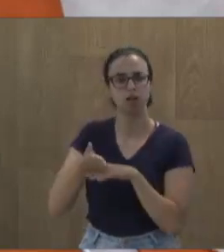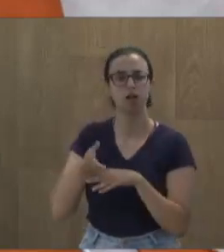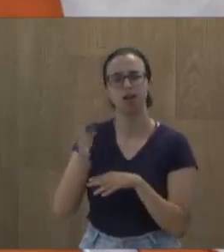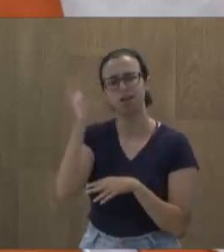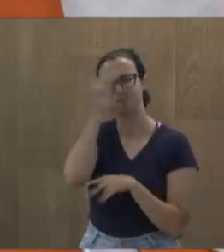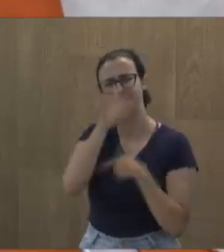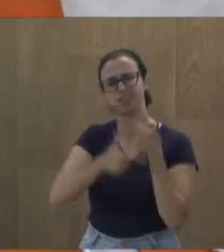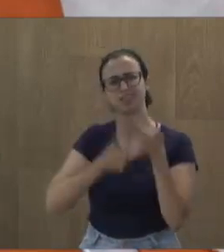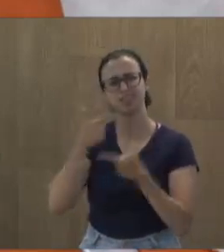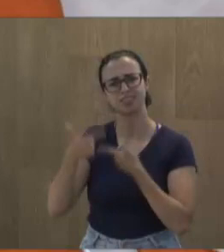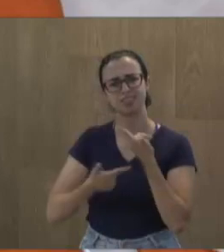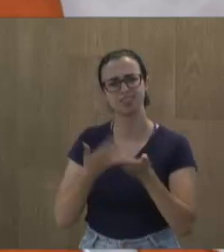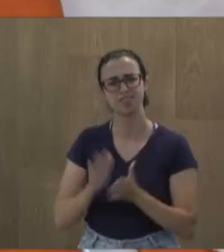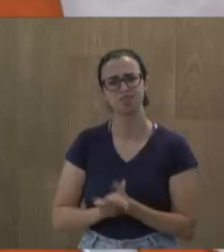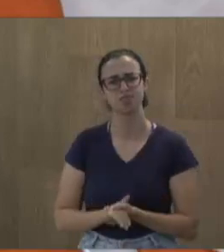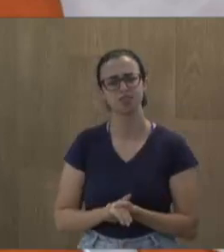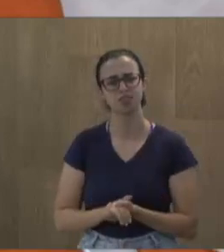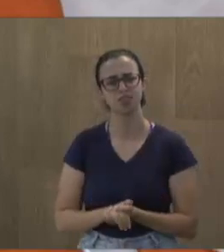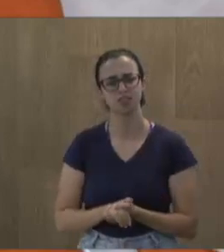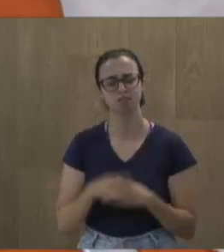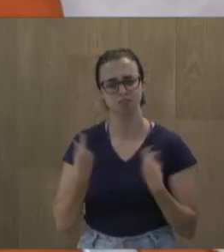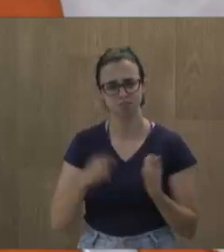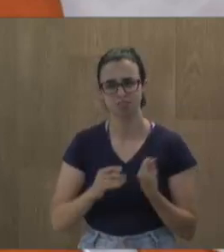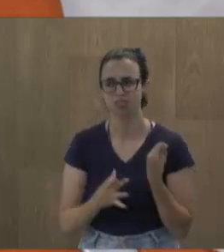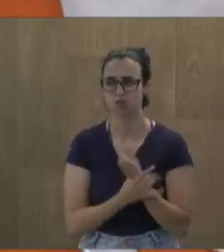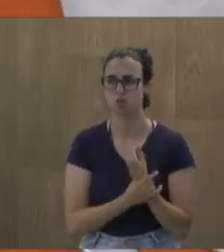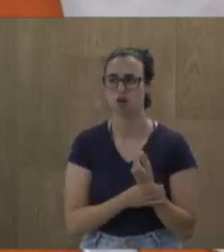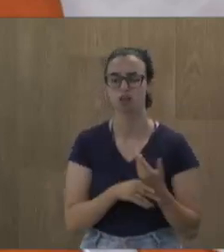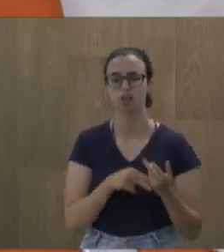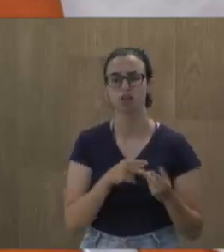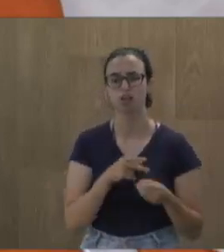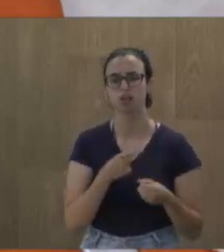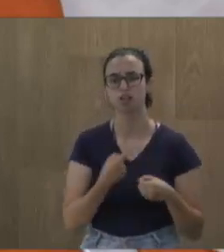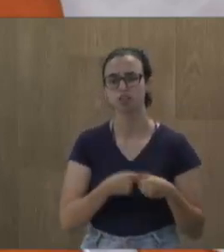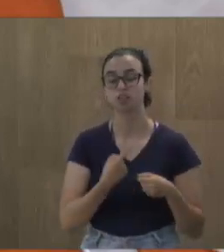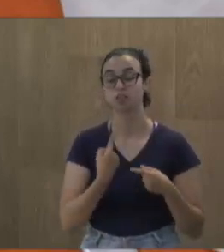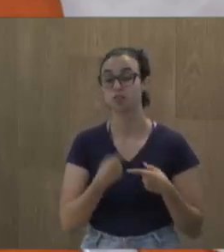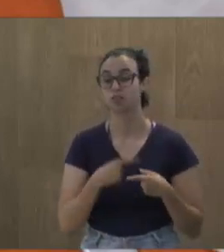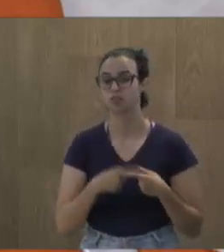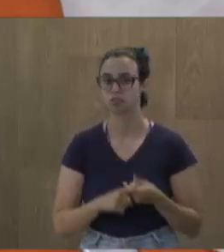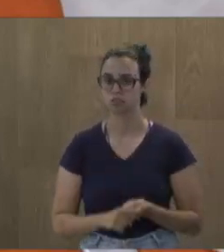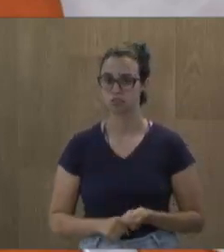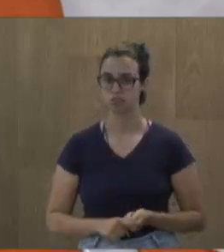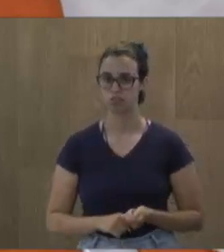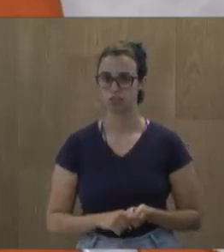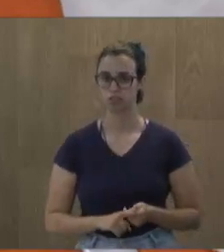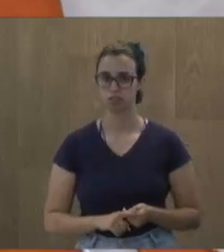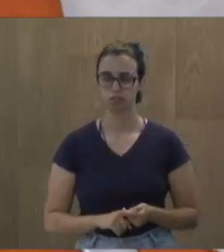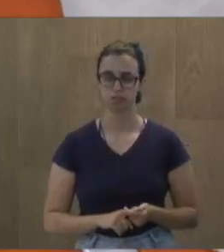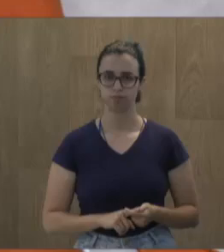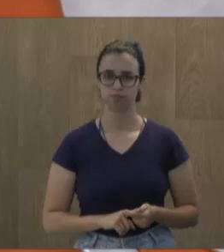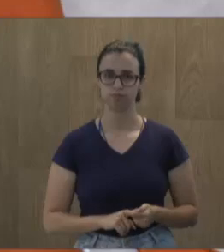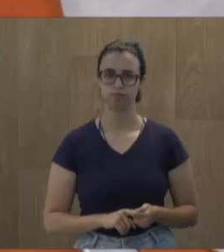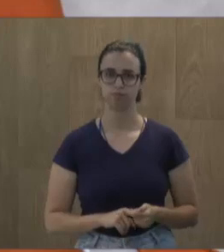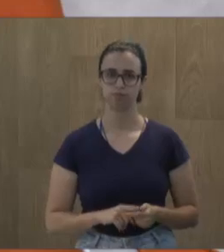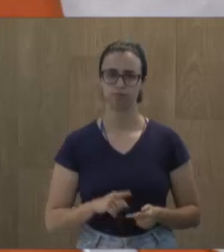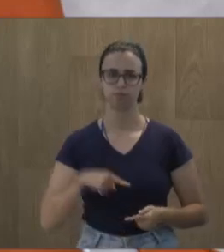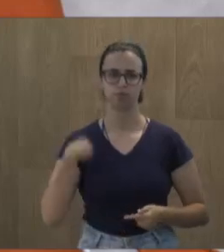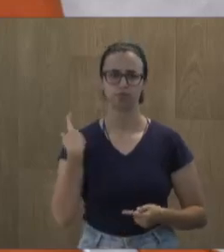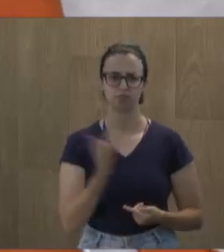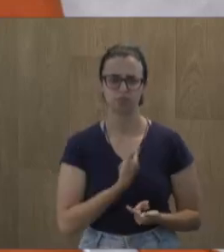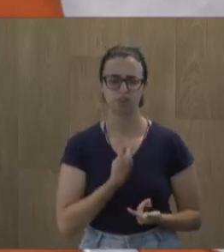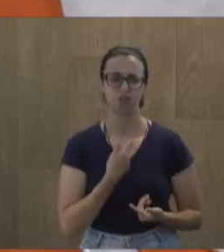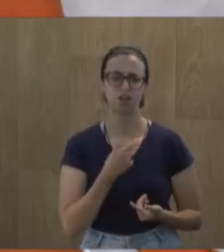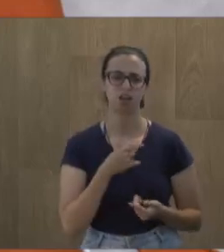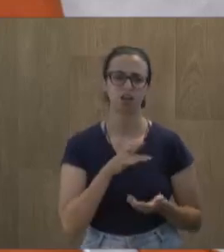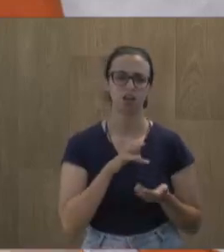qual que é a vantagem de se ter uma guarda municipal na nossa cidade nós não podemos não podemos ficar dormindo